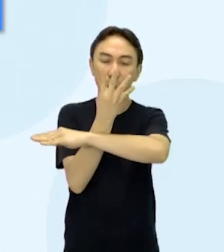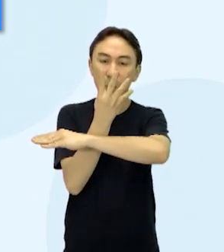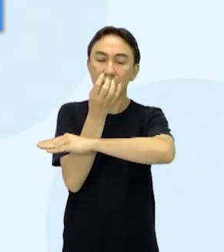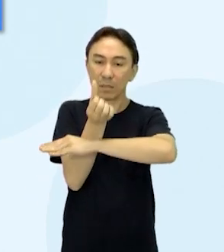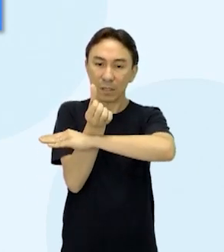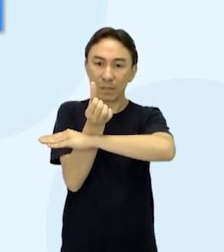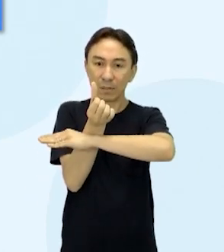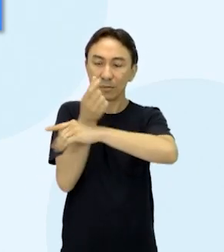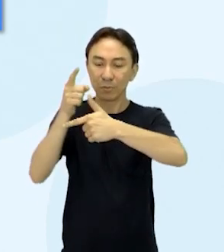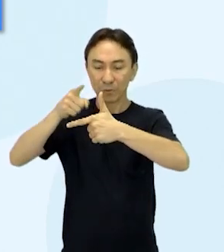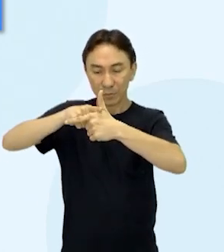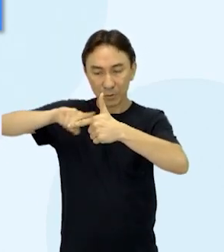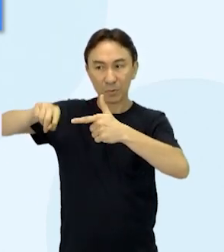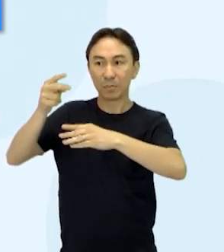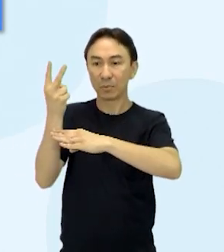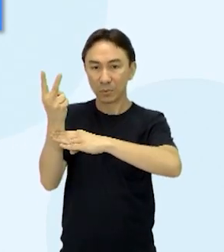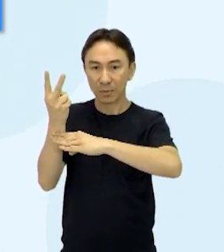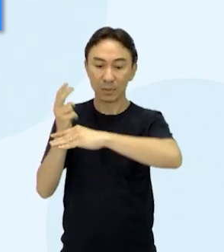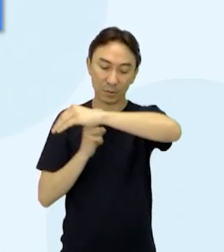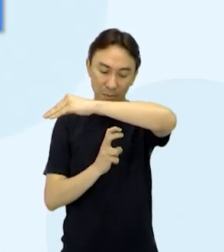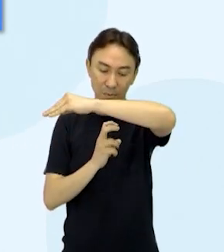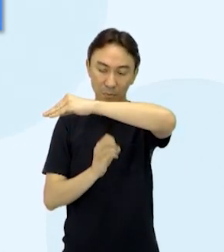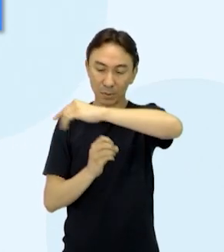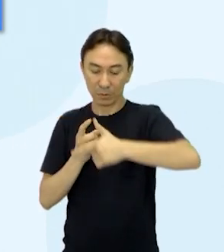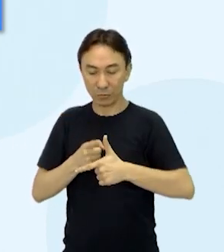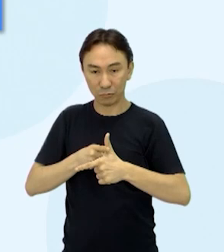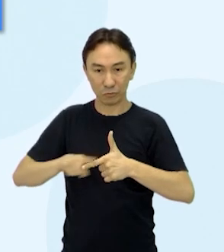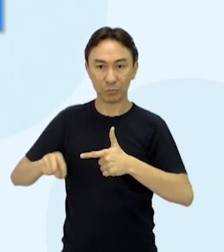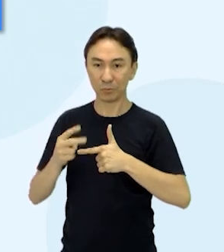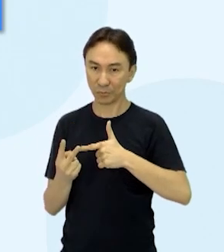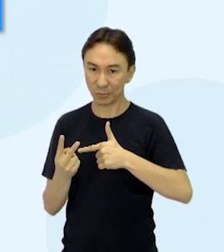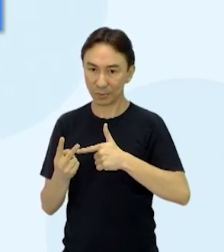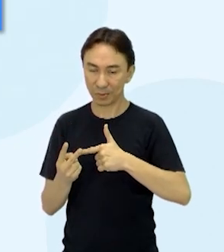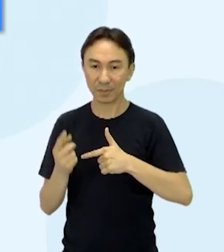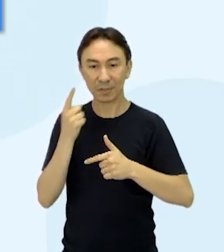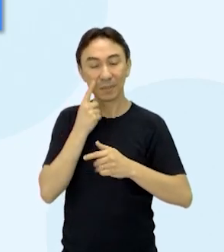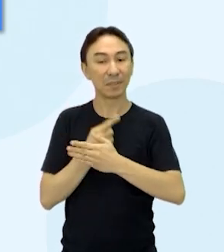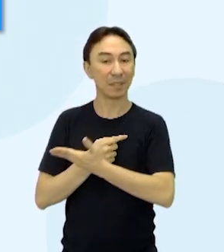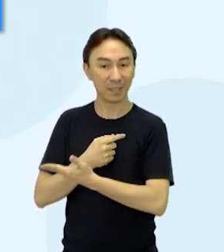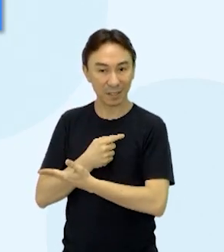46 por 2 e o 50 por 2, né? E aí vai ficar